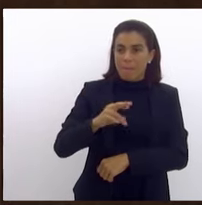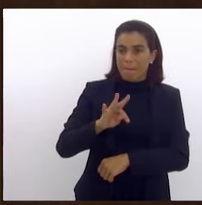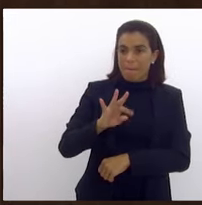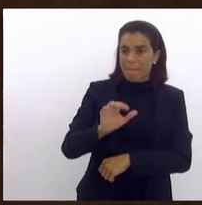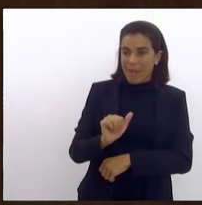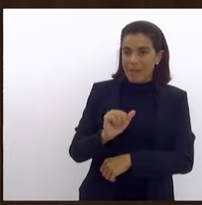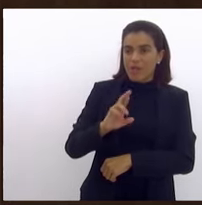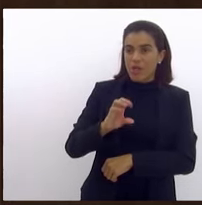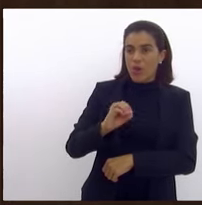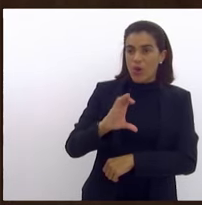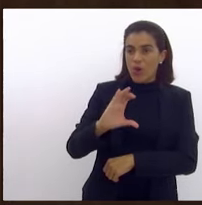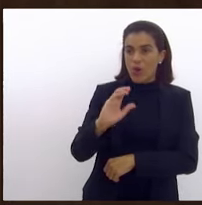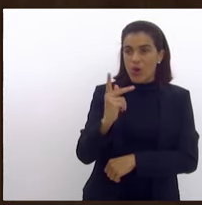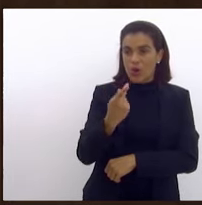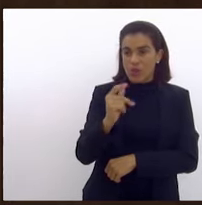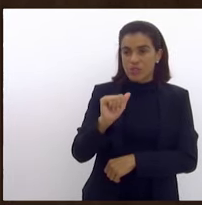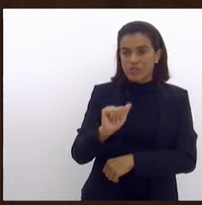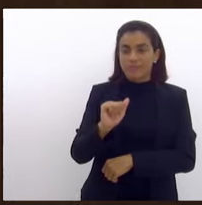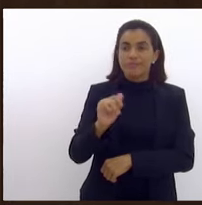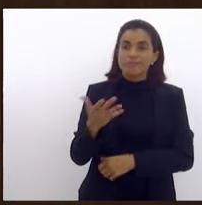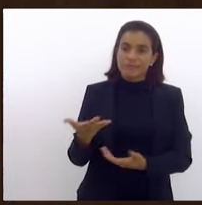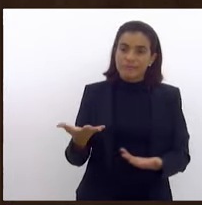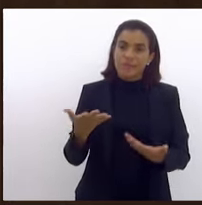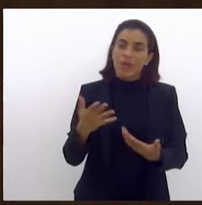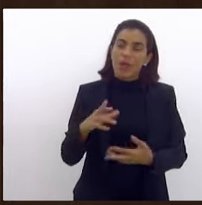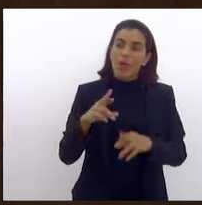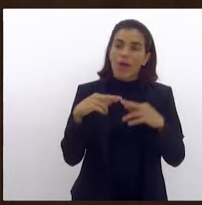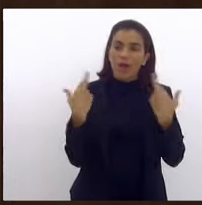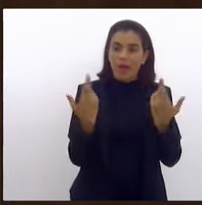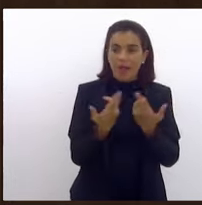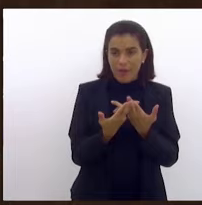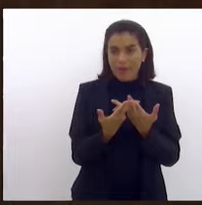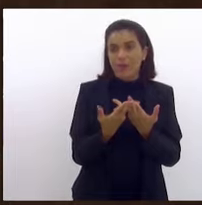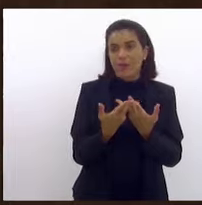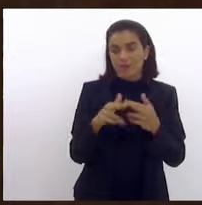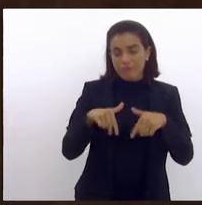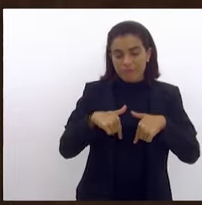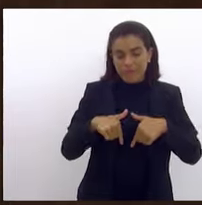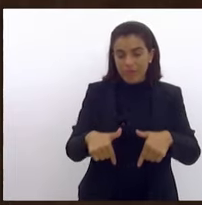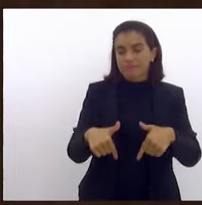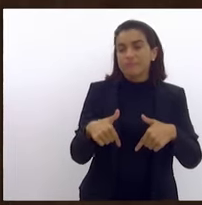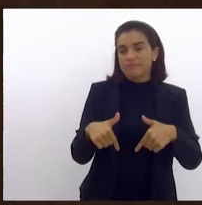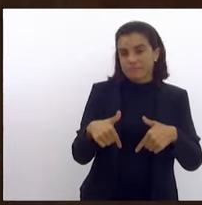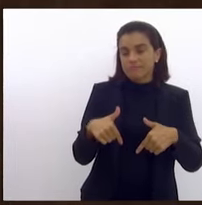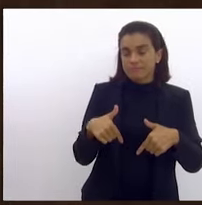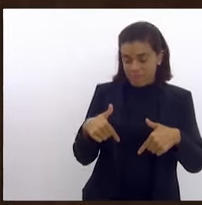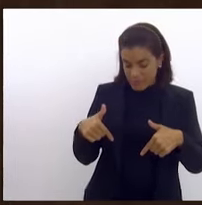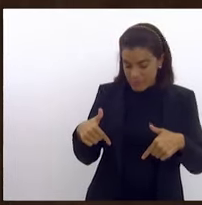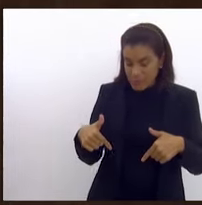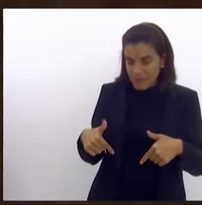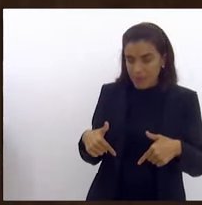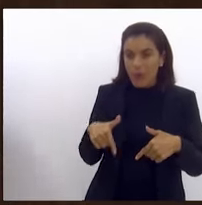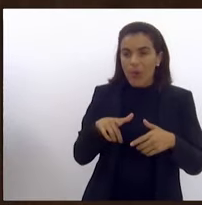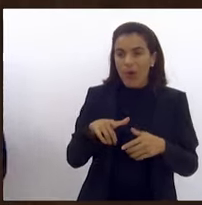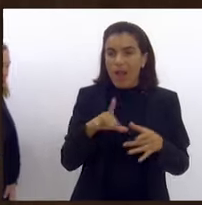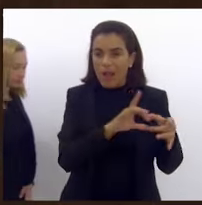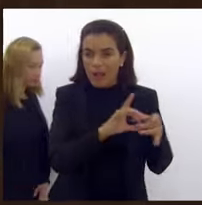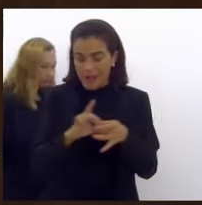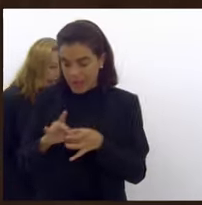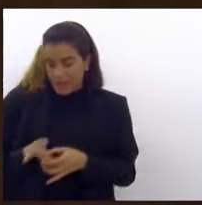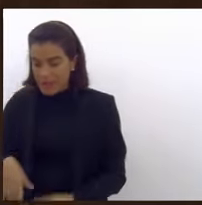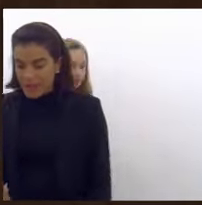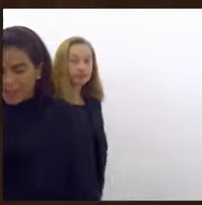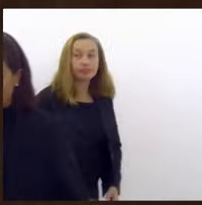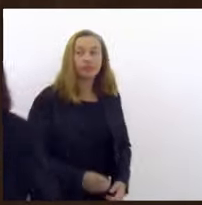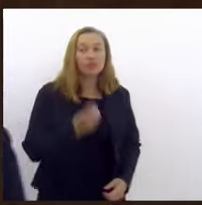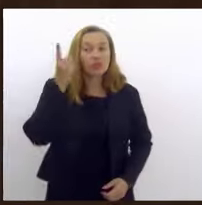eu ratifiquei o pedido de uma reunião para que a gente faça e coloque em prática a estratégia alinhada com a deputada Marta Rocha, o